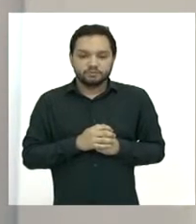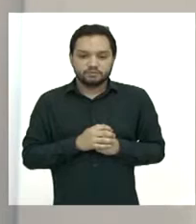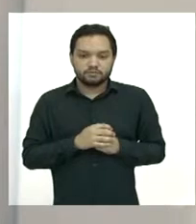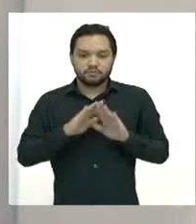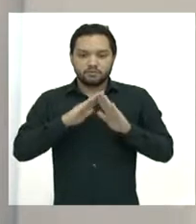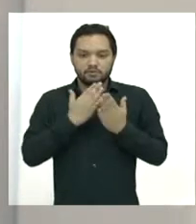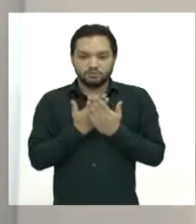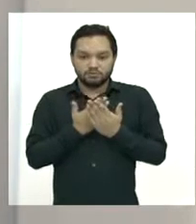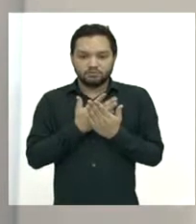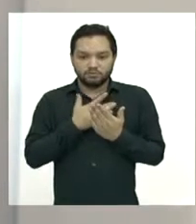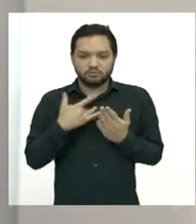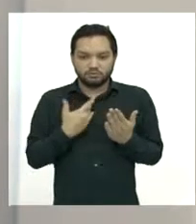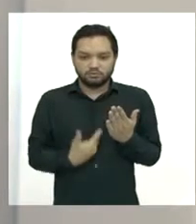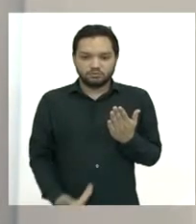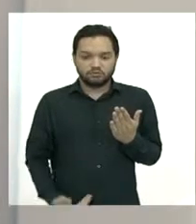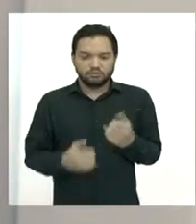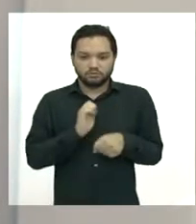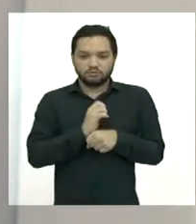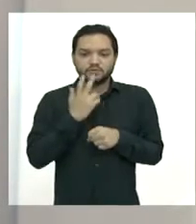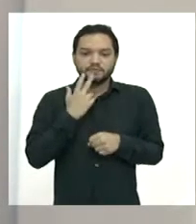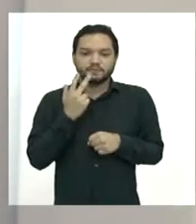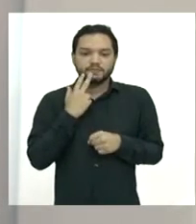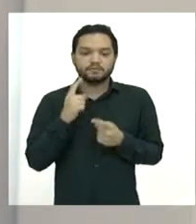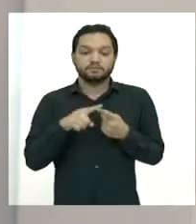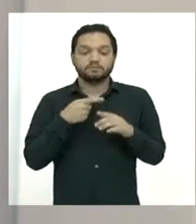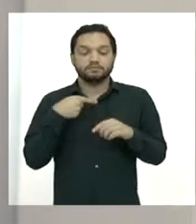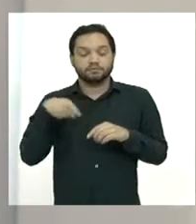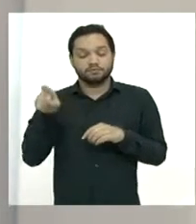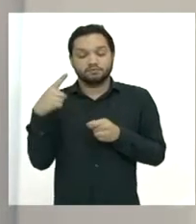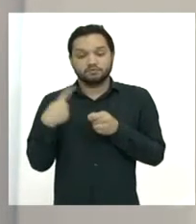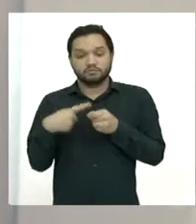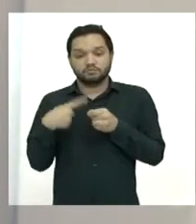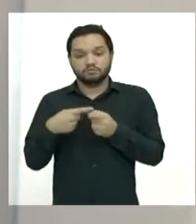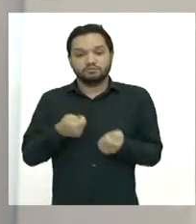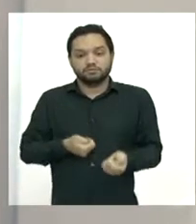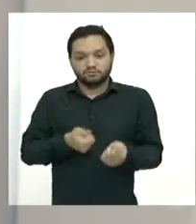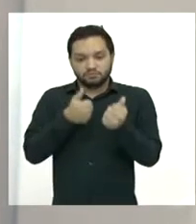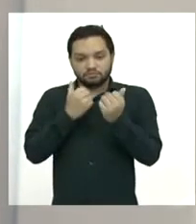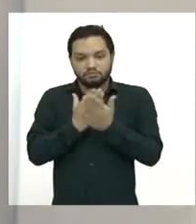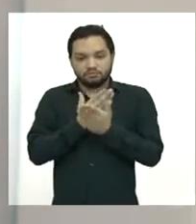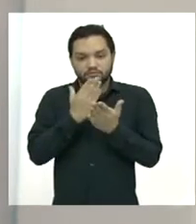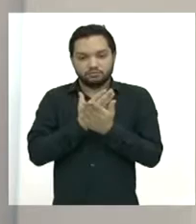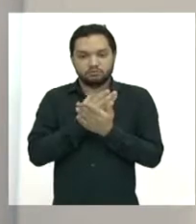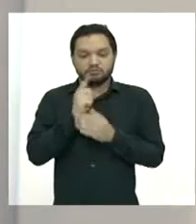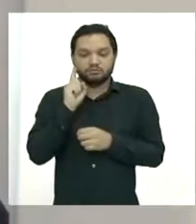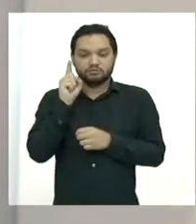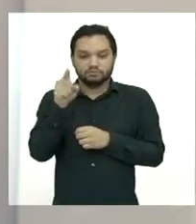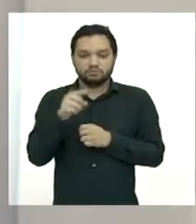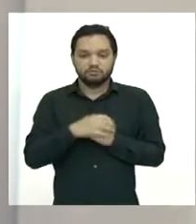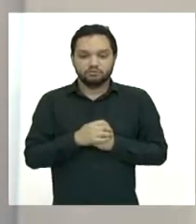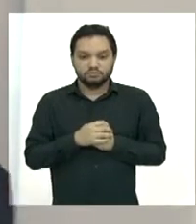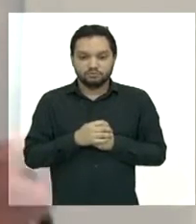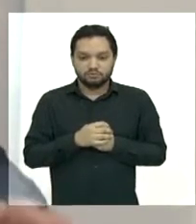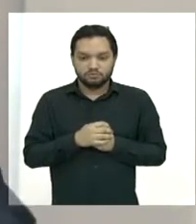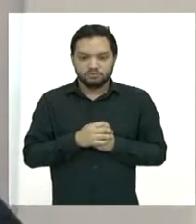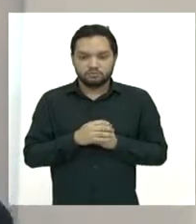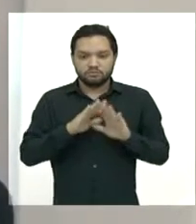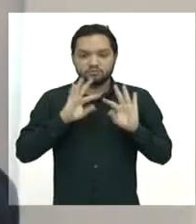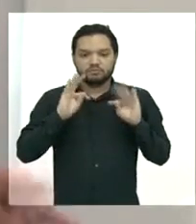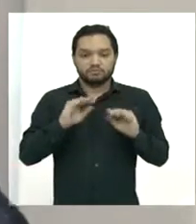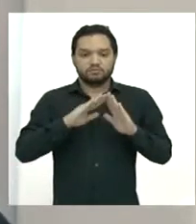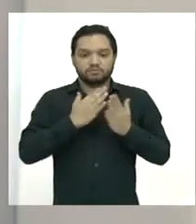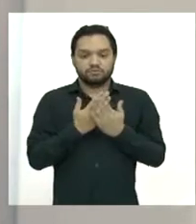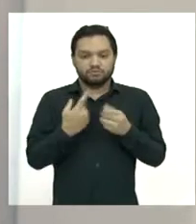Estado do Ceará. E eu vou até meu interior, agora dia 30, doar esses livros e também lançar lá. Vou doar para todas as escolas do